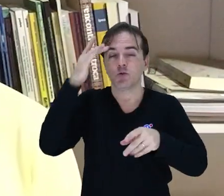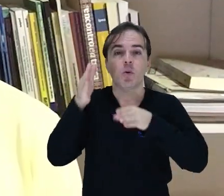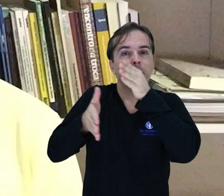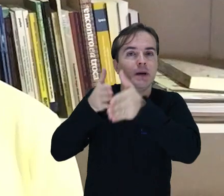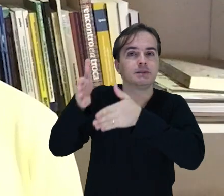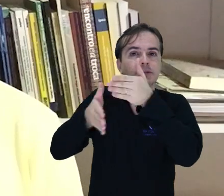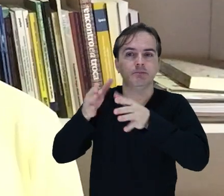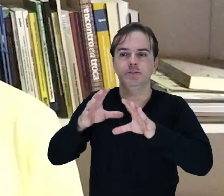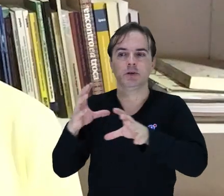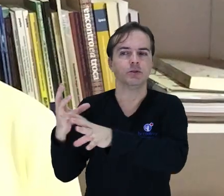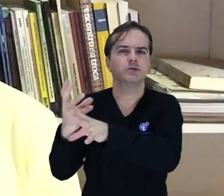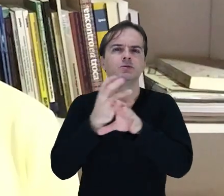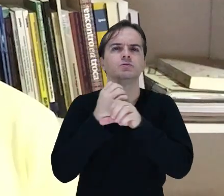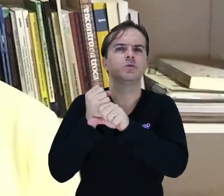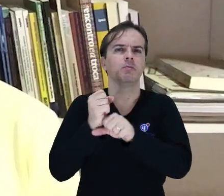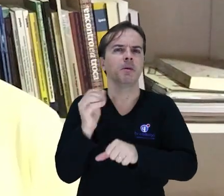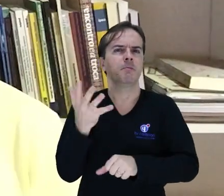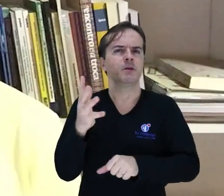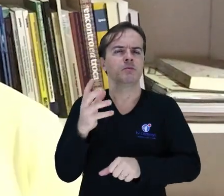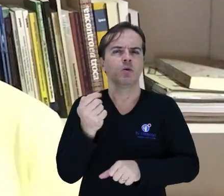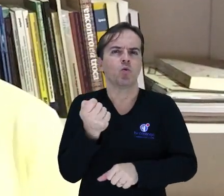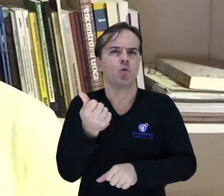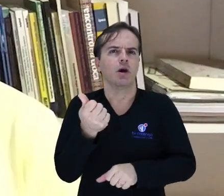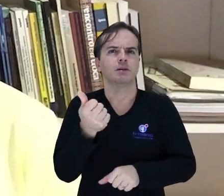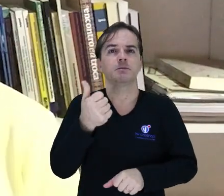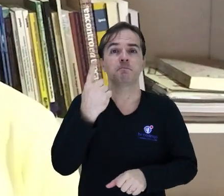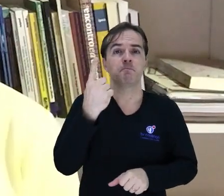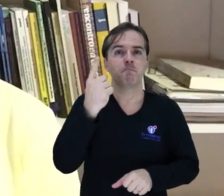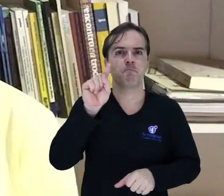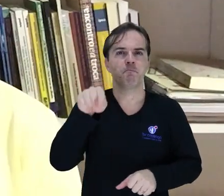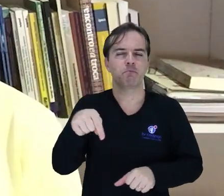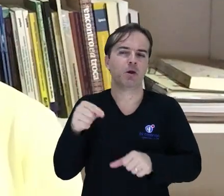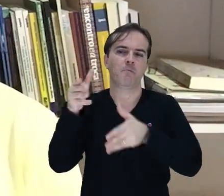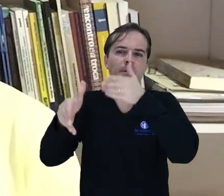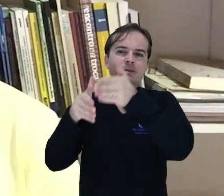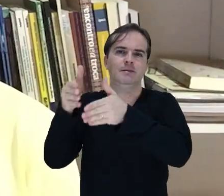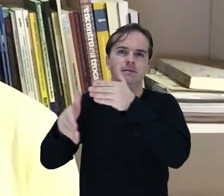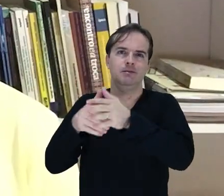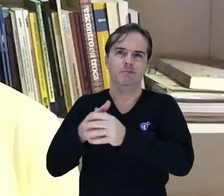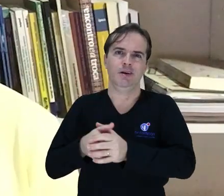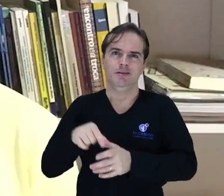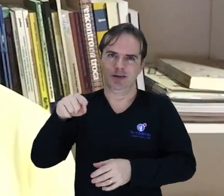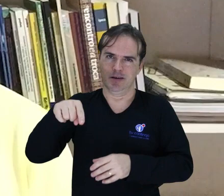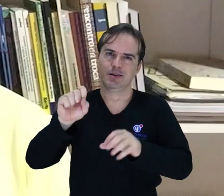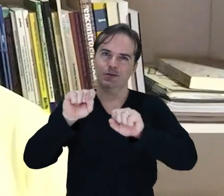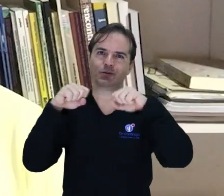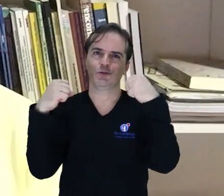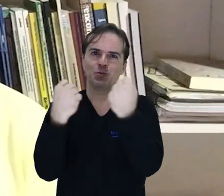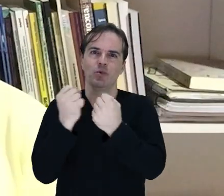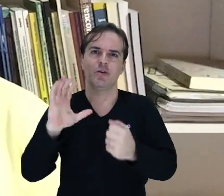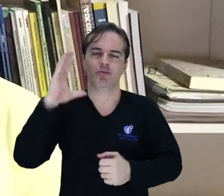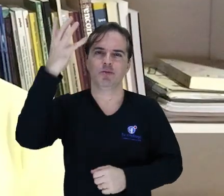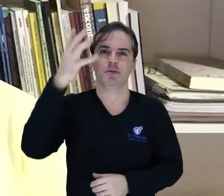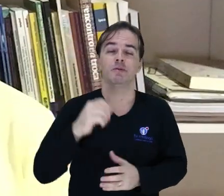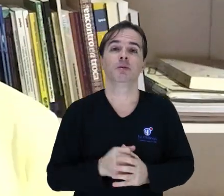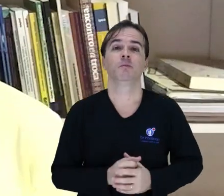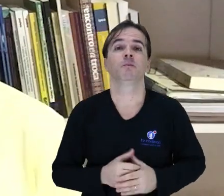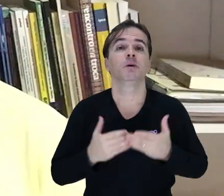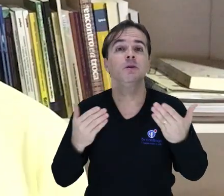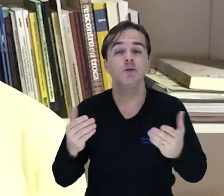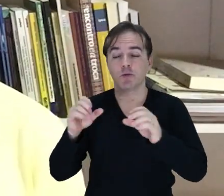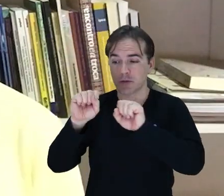temos hoje um número de quase 1.000 participantes para o simpósio acontecer.